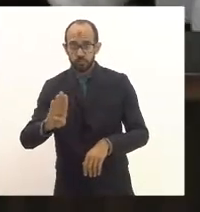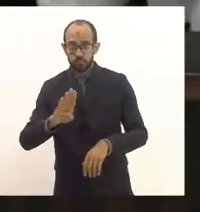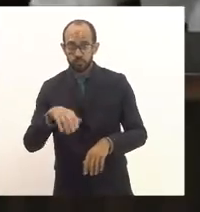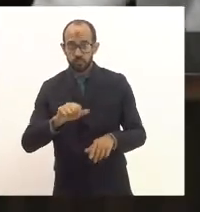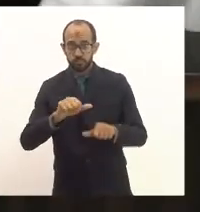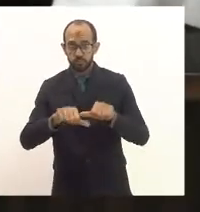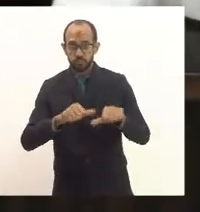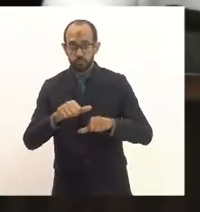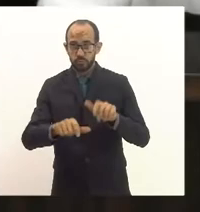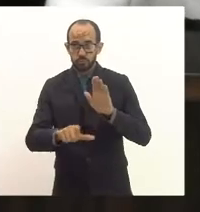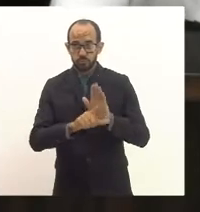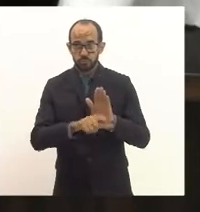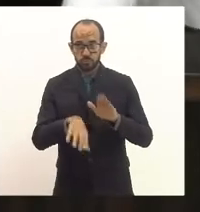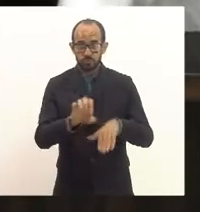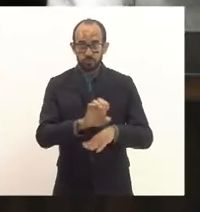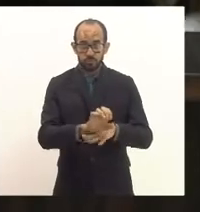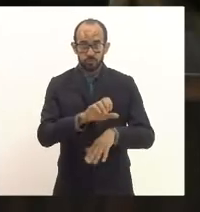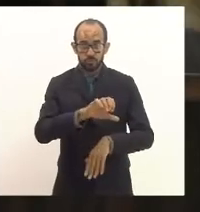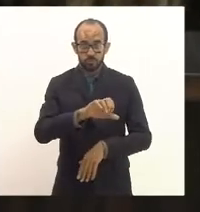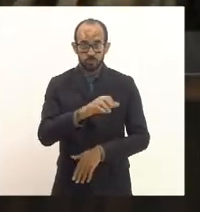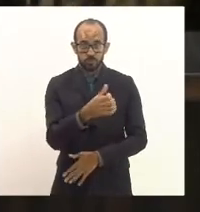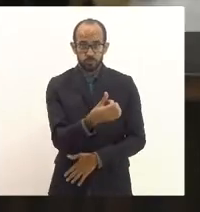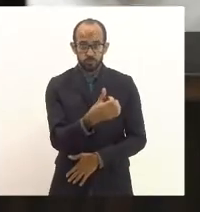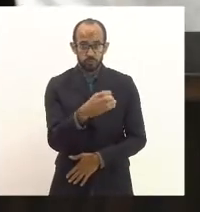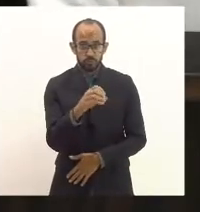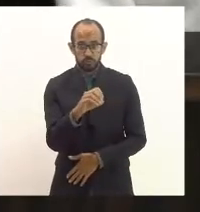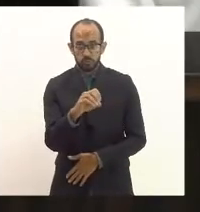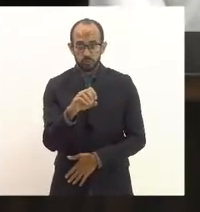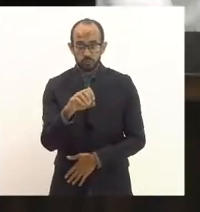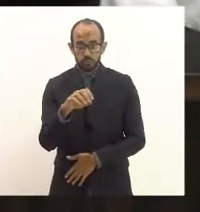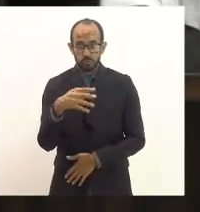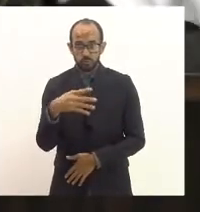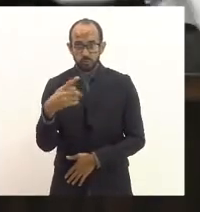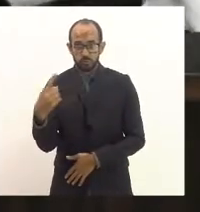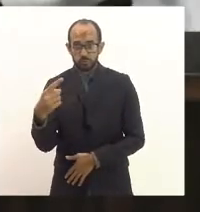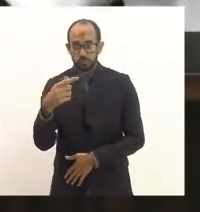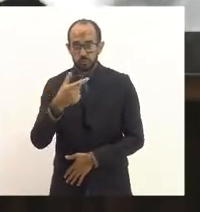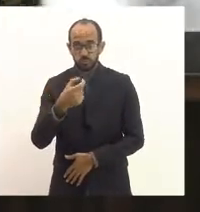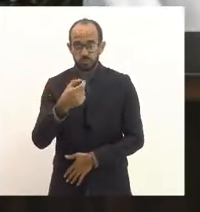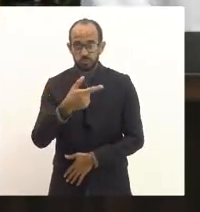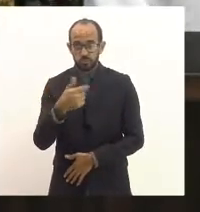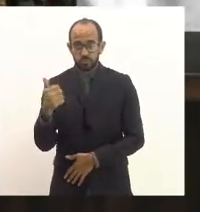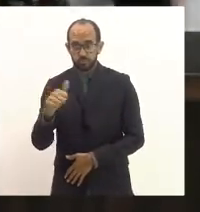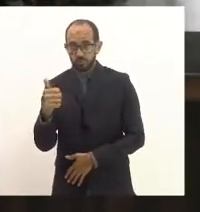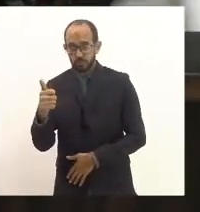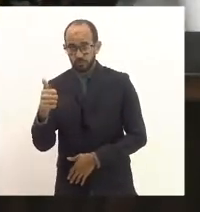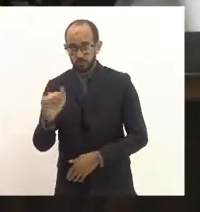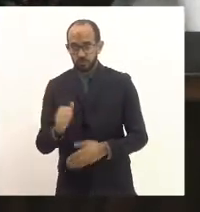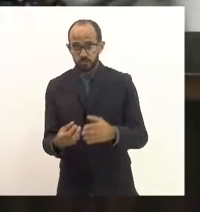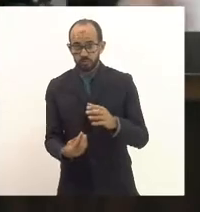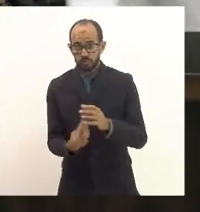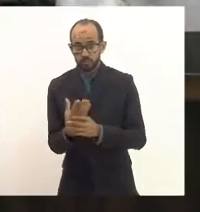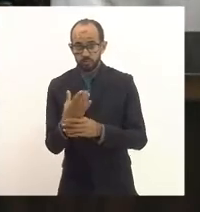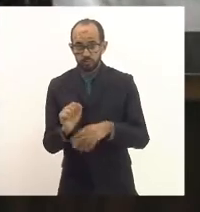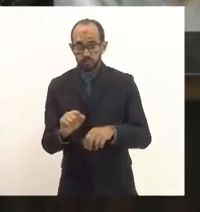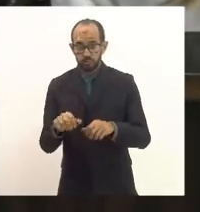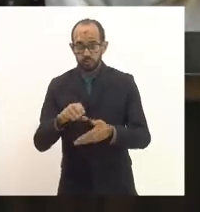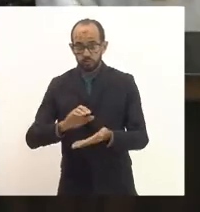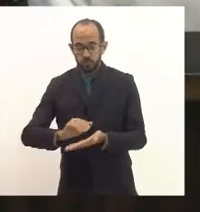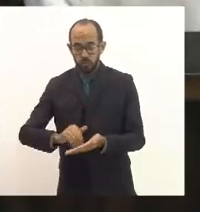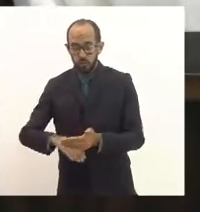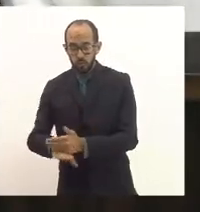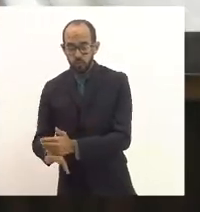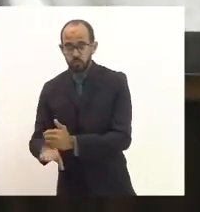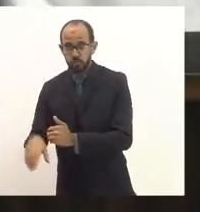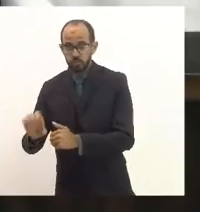altera a lei estadual 6041, de 15 de setembro de 2011, que instituiu o Fundo Especial da